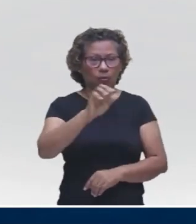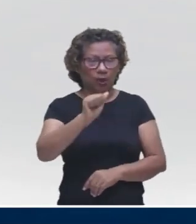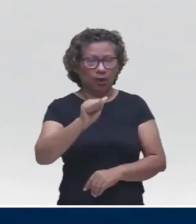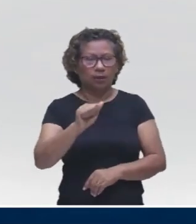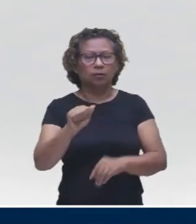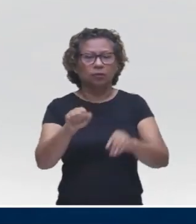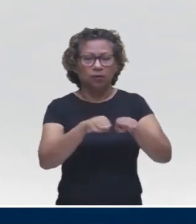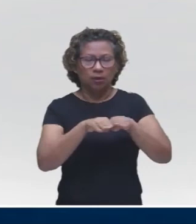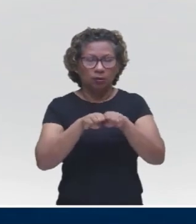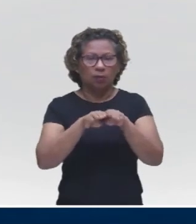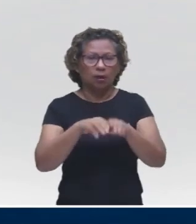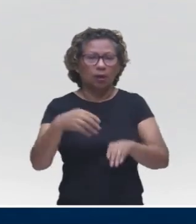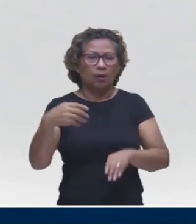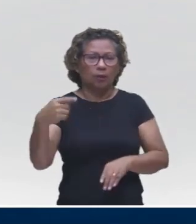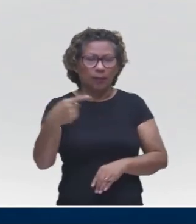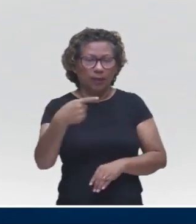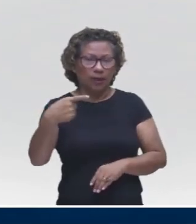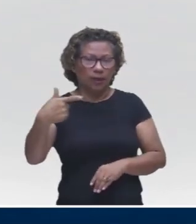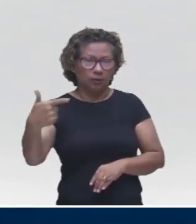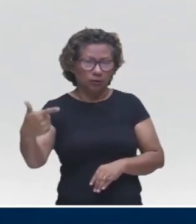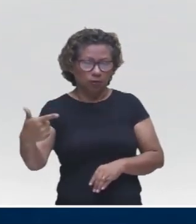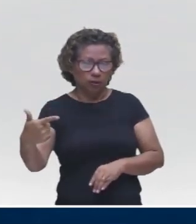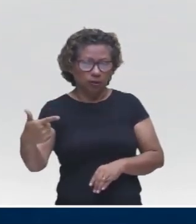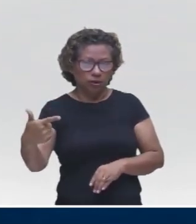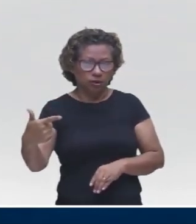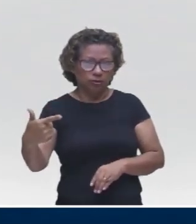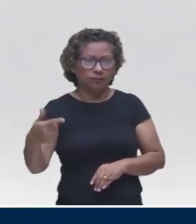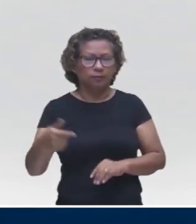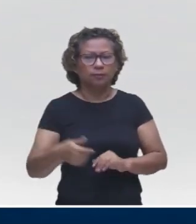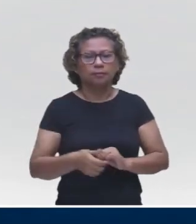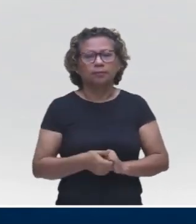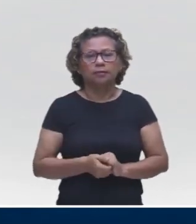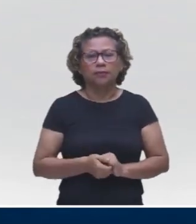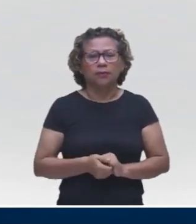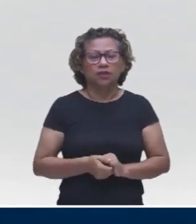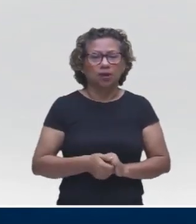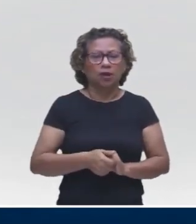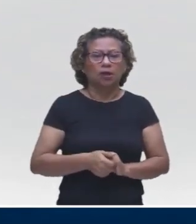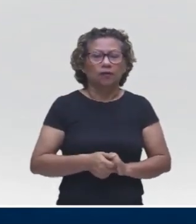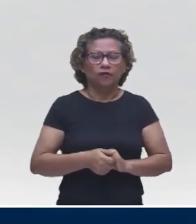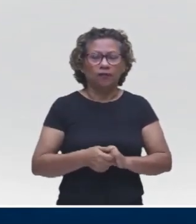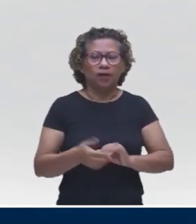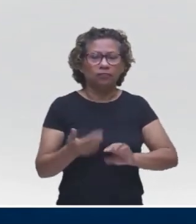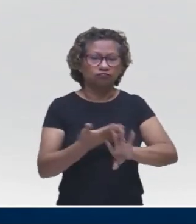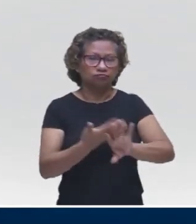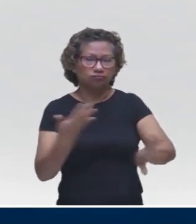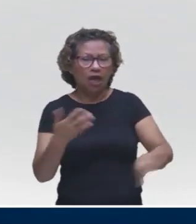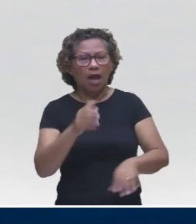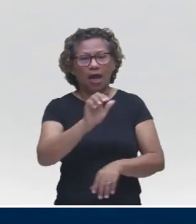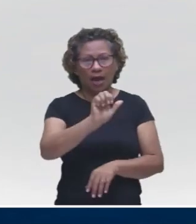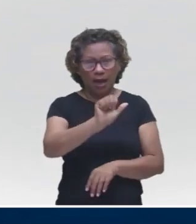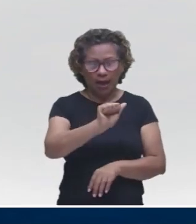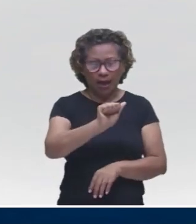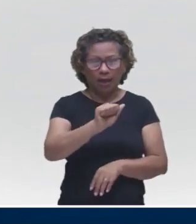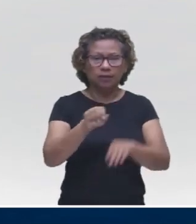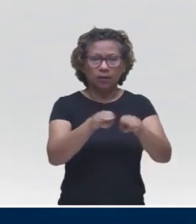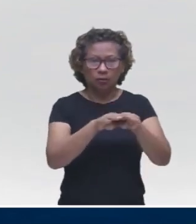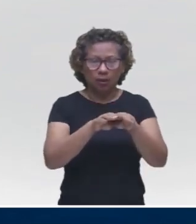igual a menos 2 sobre 4. Aí simplifica tudo por